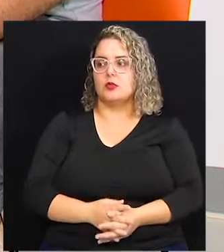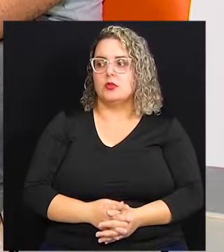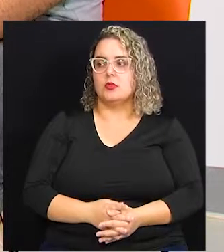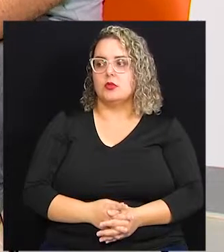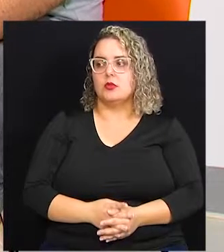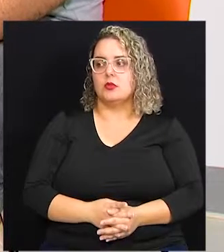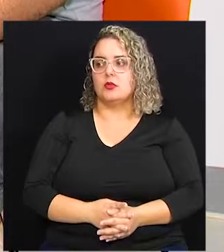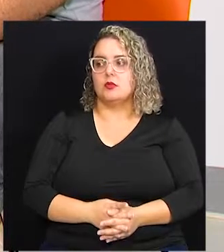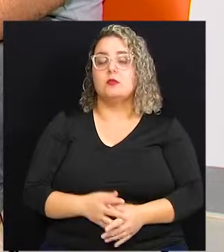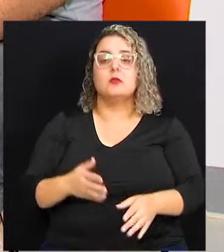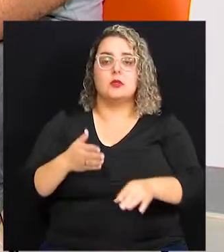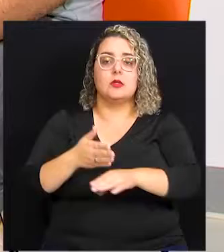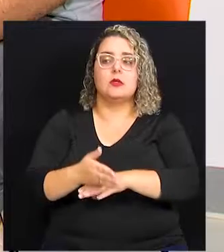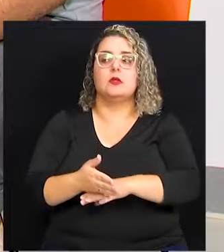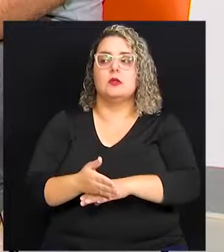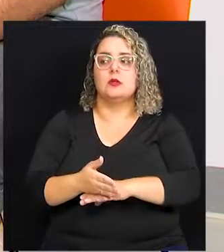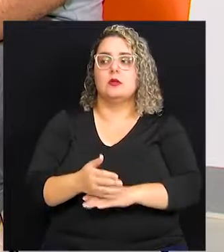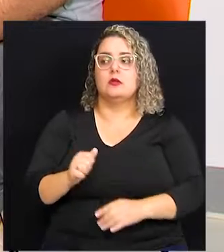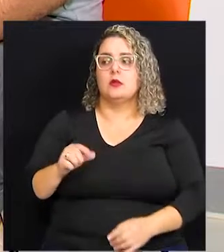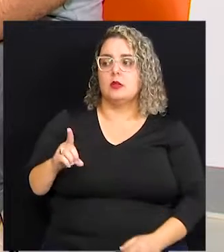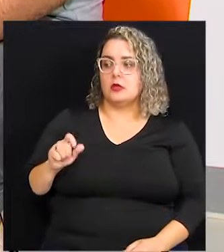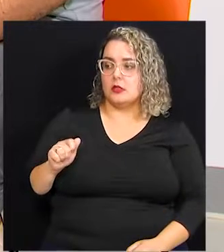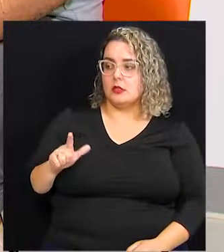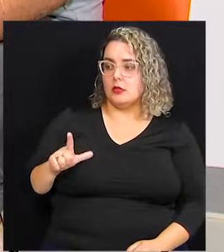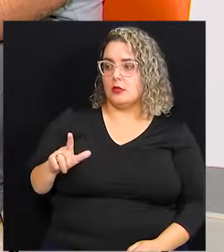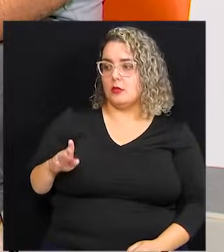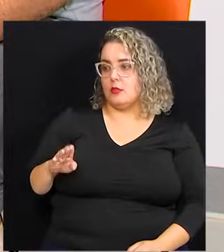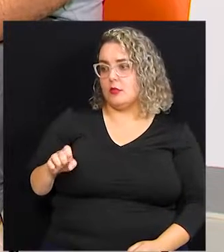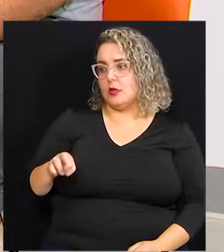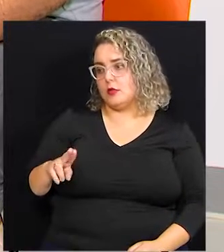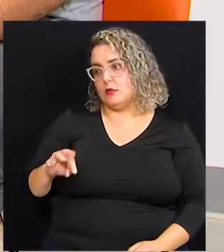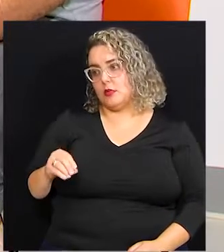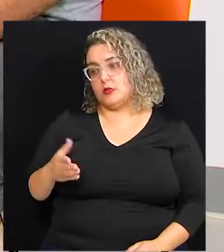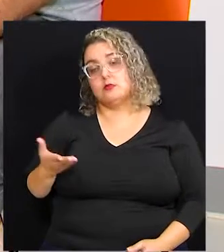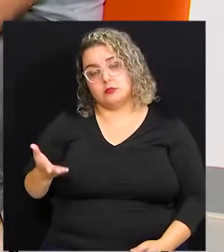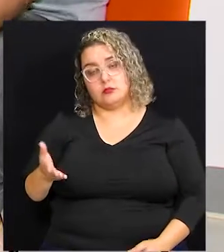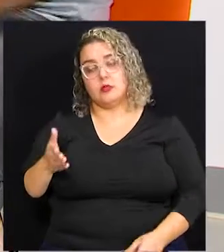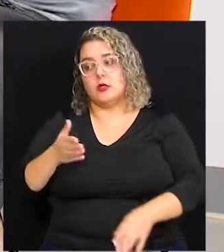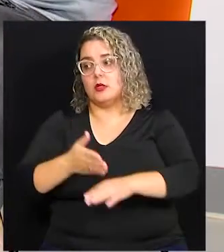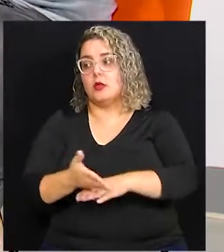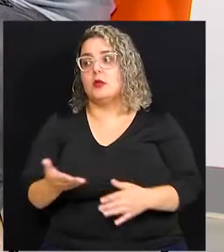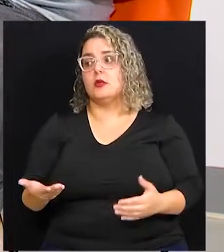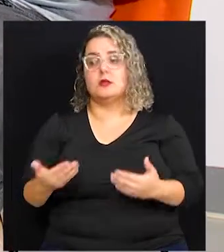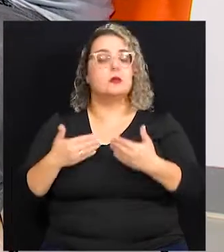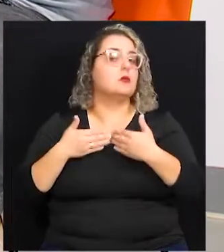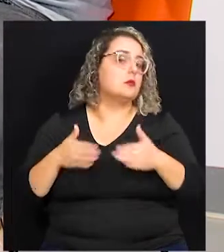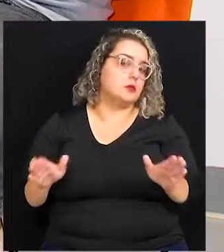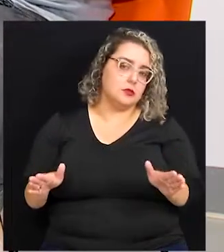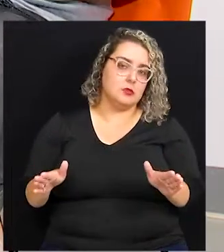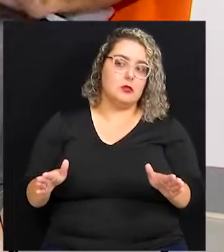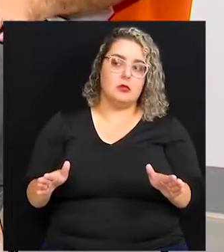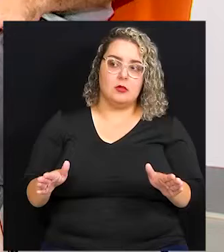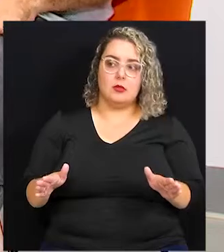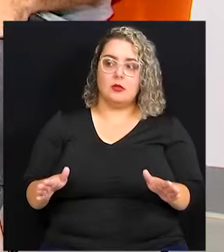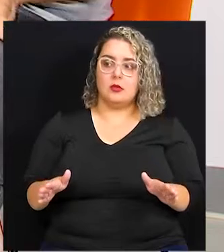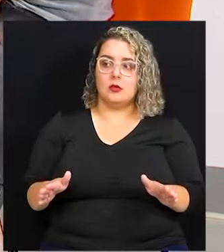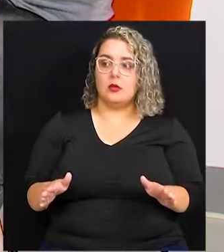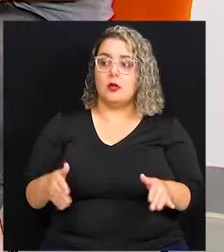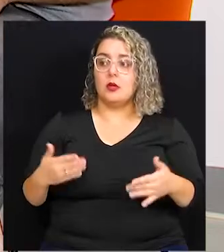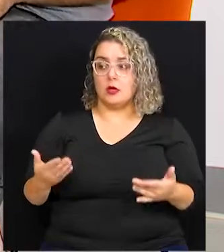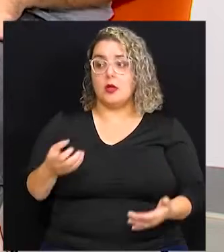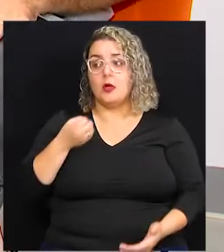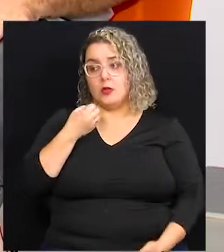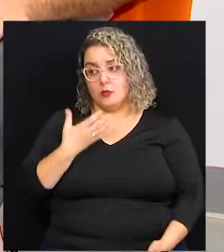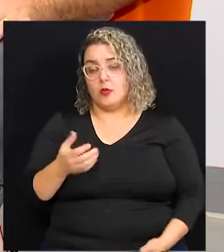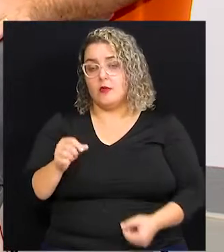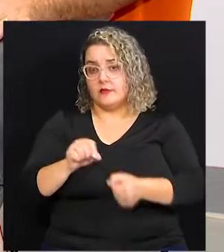né? Para acessar, né, Adalberto? Isso. Aí acessa. Então preenche. Já estão abertas as inscrições?